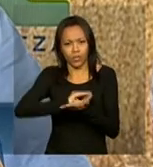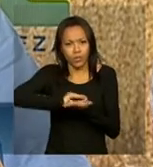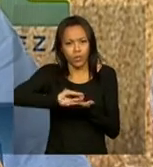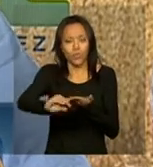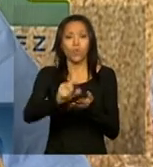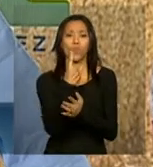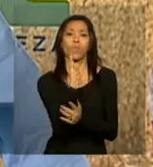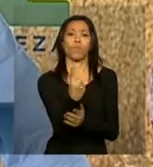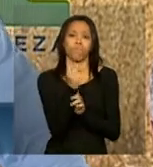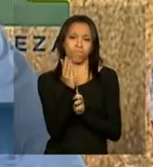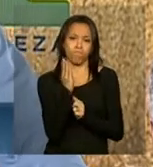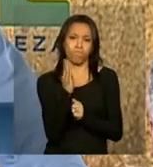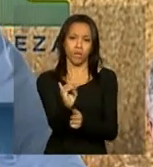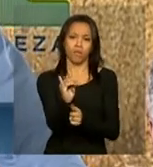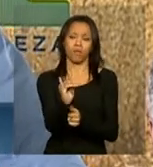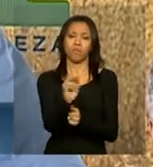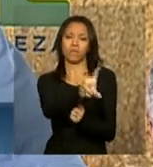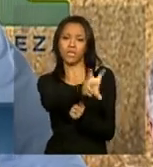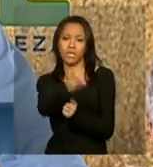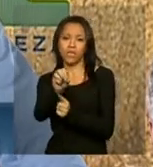de